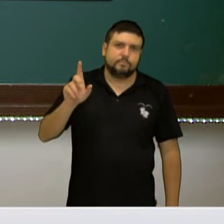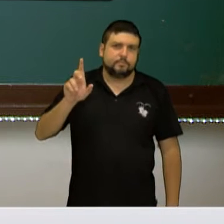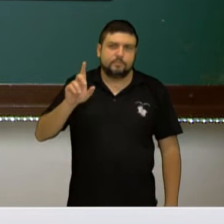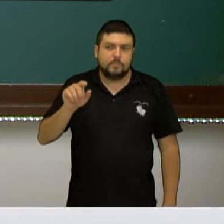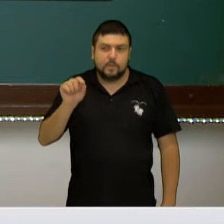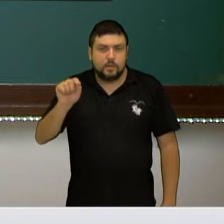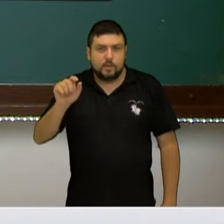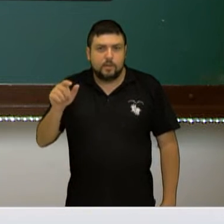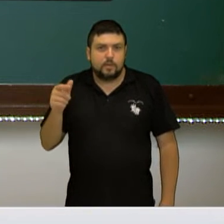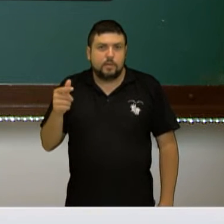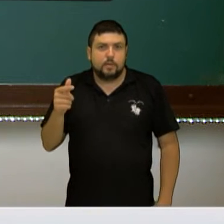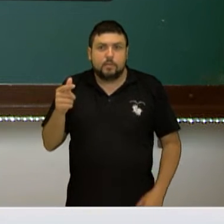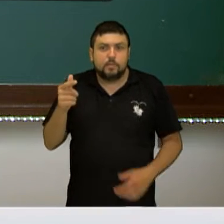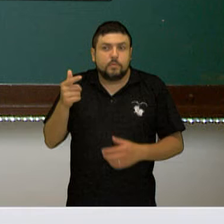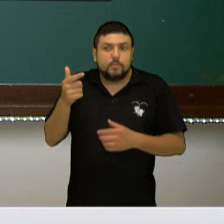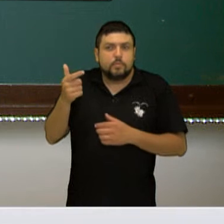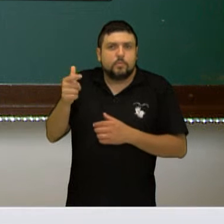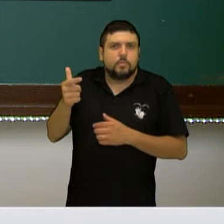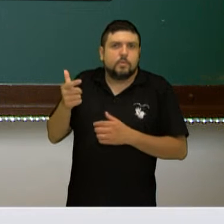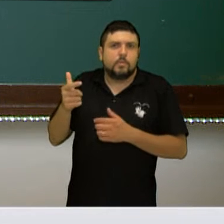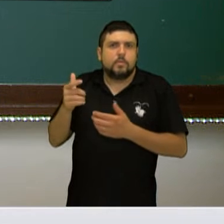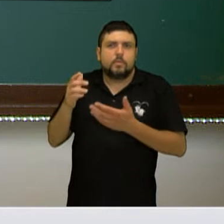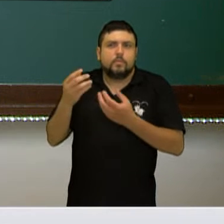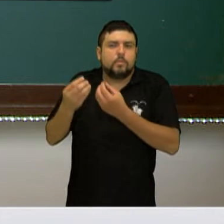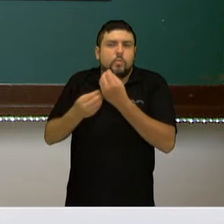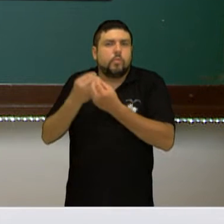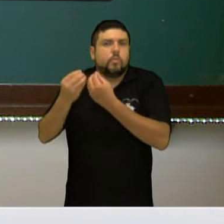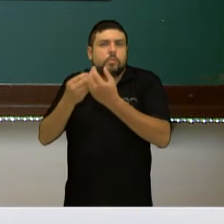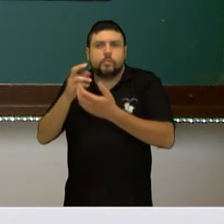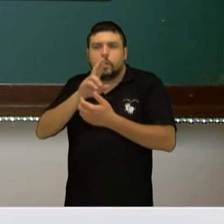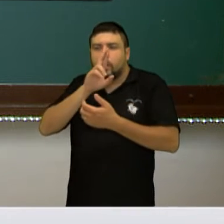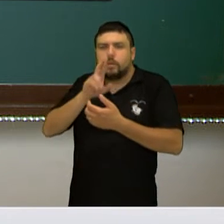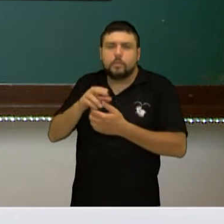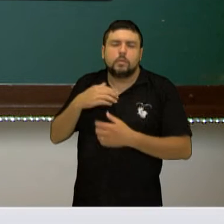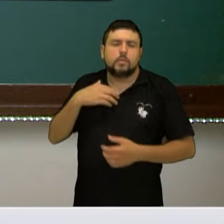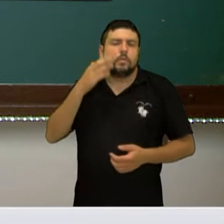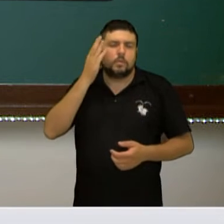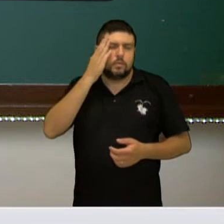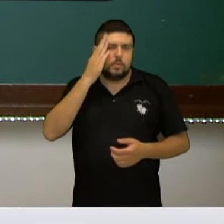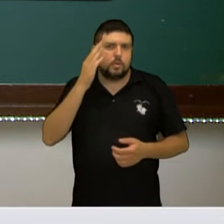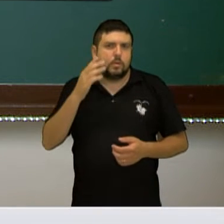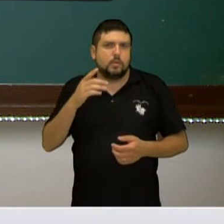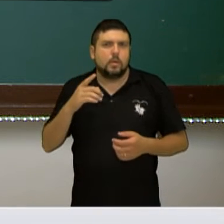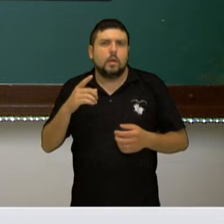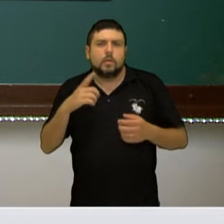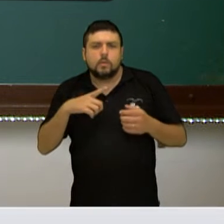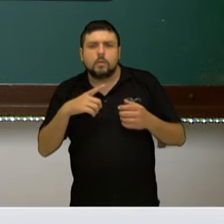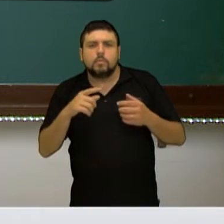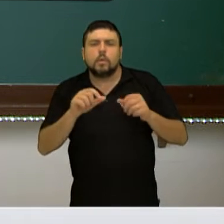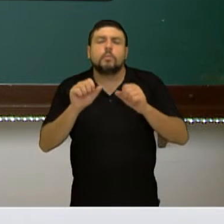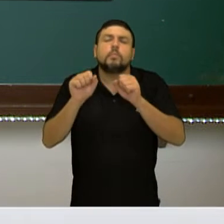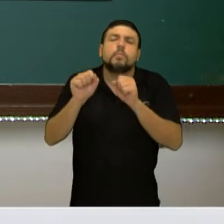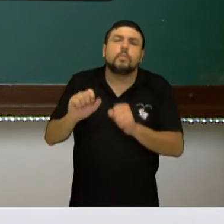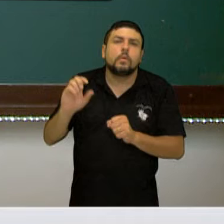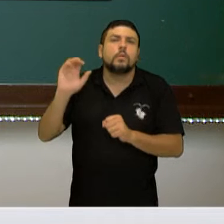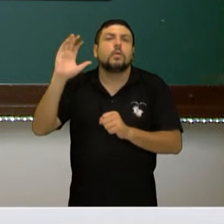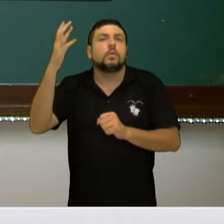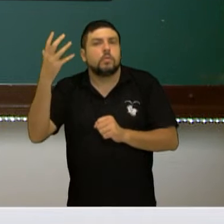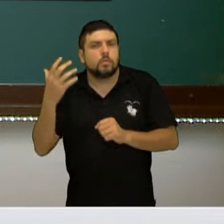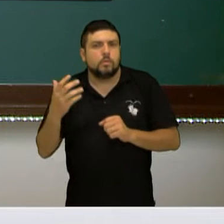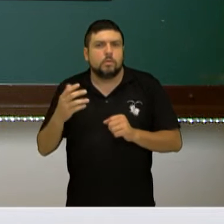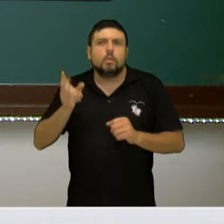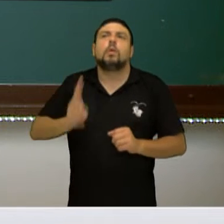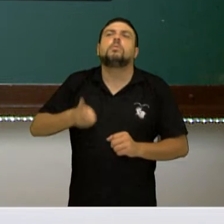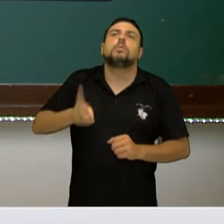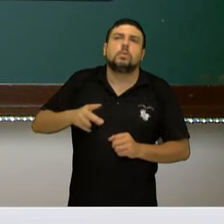exceção. E fica a dica, nós sabemos que quase todos os casos têm a sua exceção. Então, cuidado com essas palavrinhas,